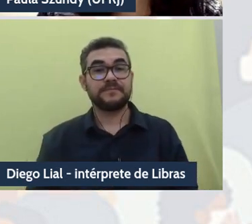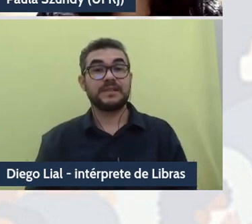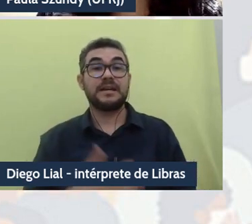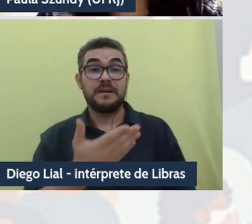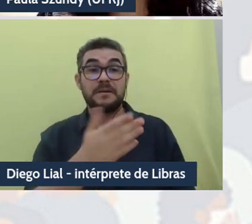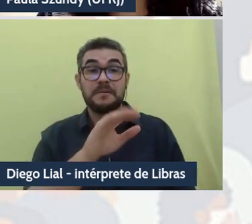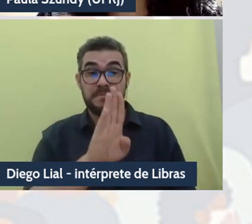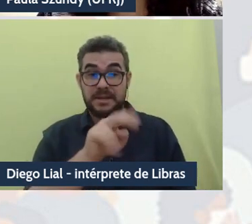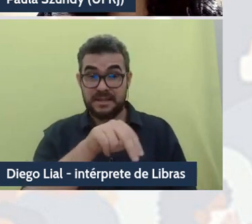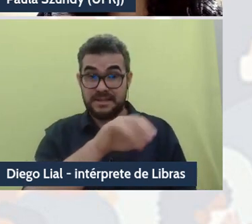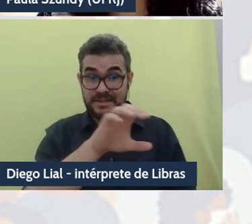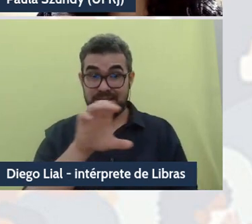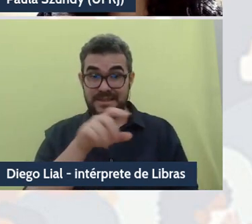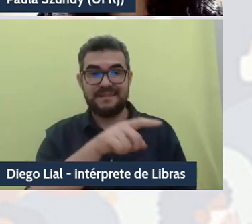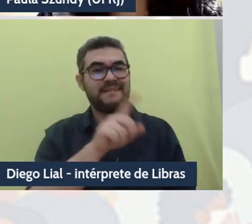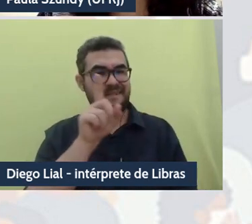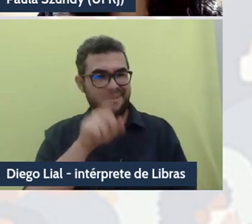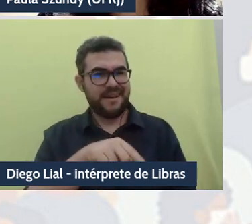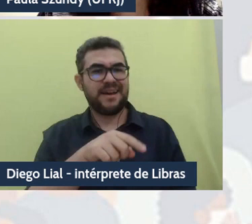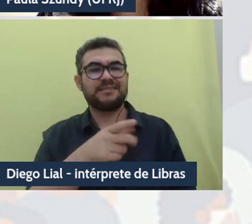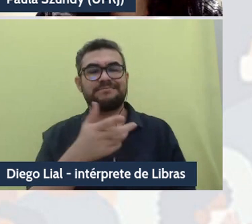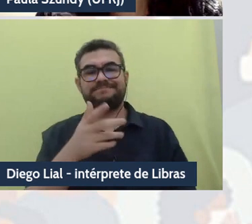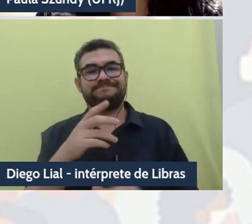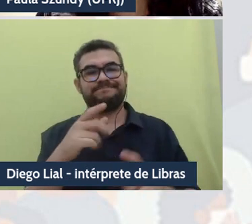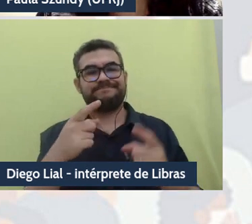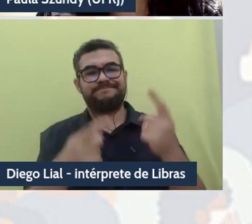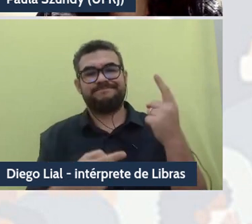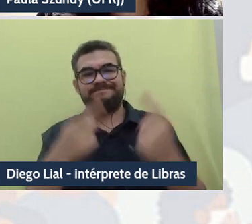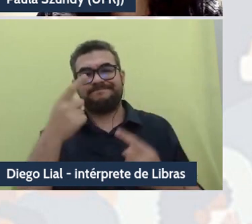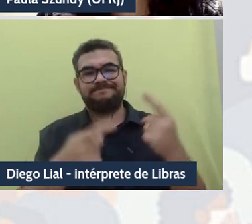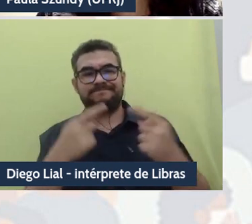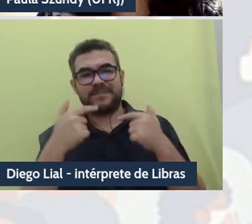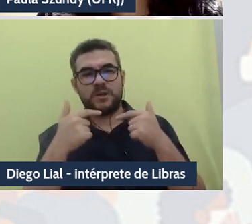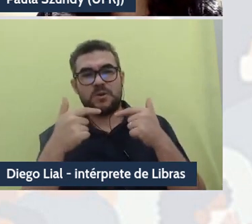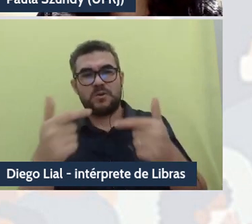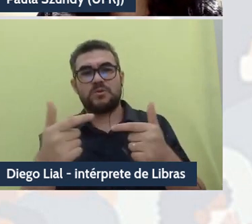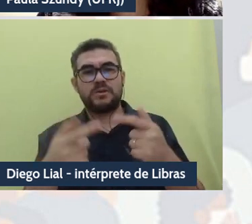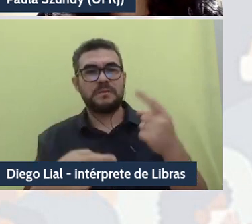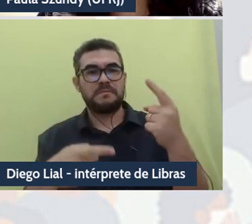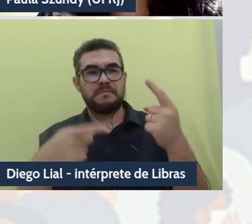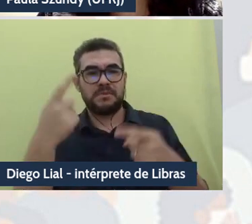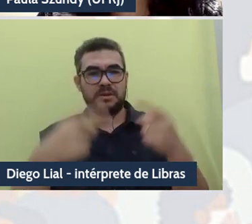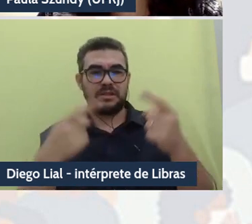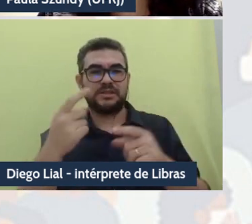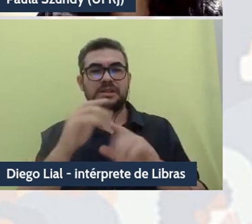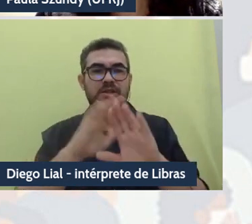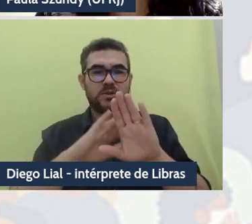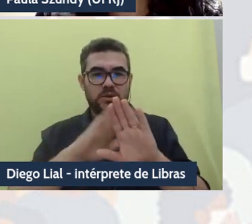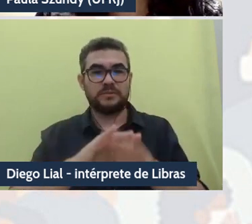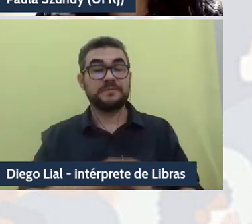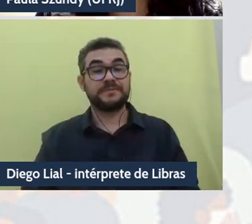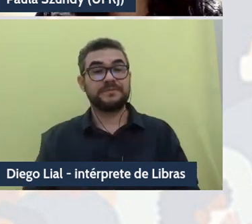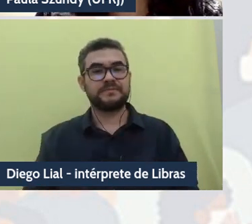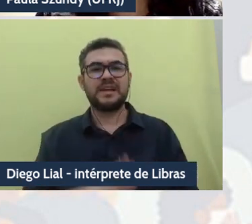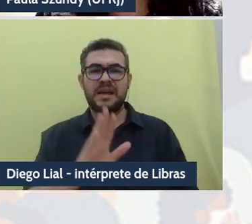político-ideológicas. Eu vou passar essa parte aqui, porque eu acho que a Luciana já contextualizou bem, né,